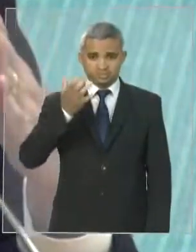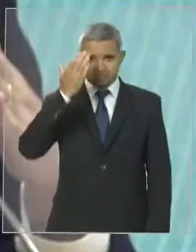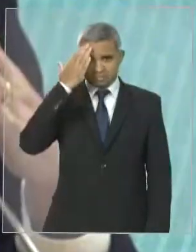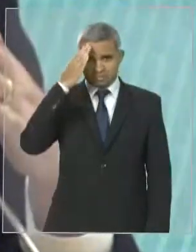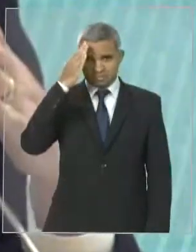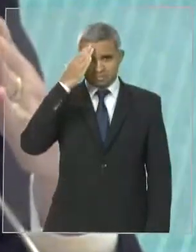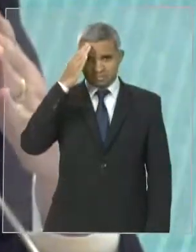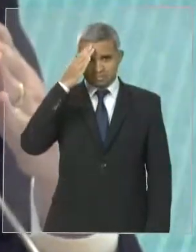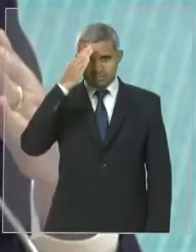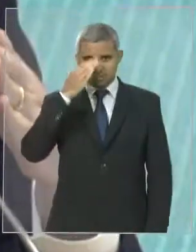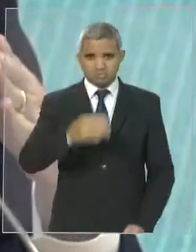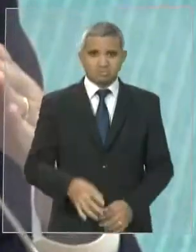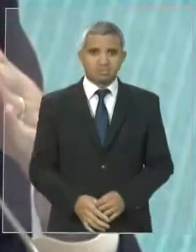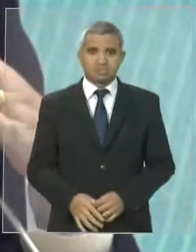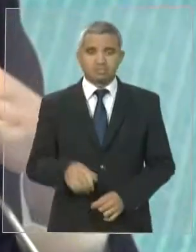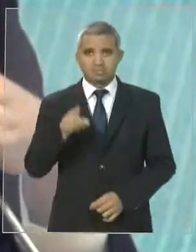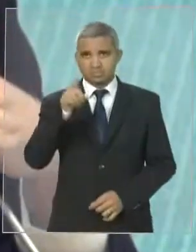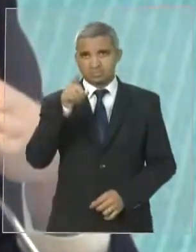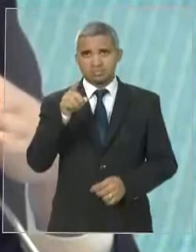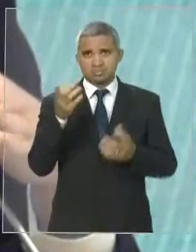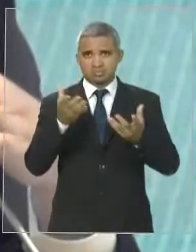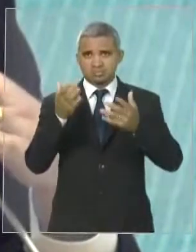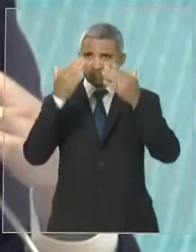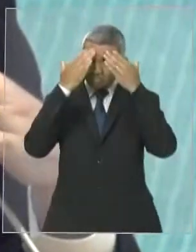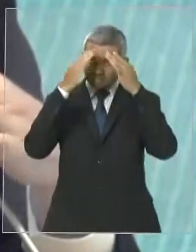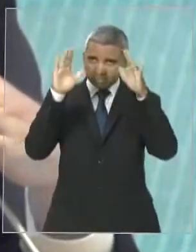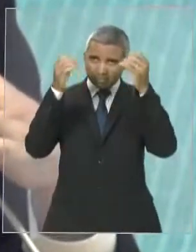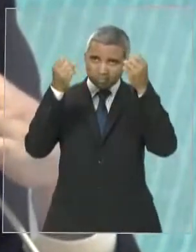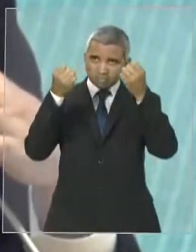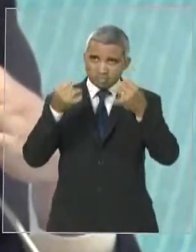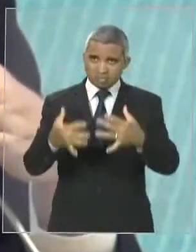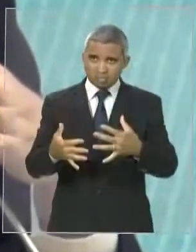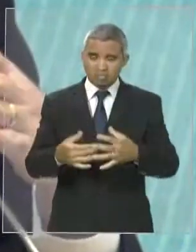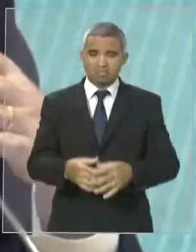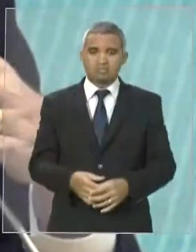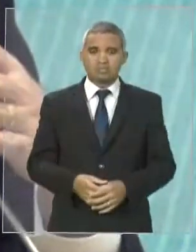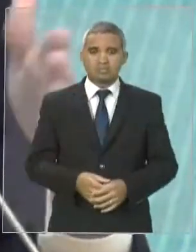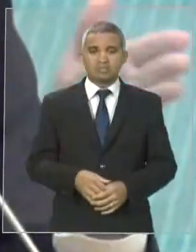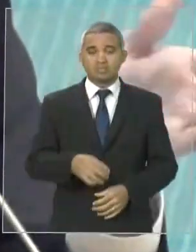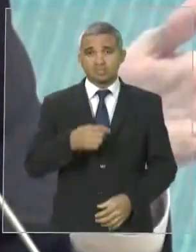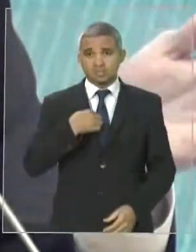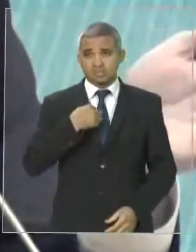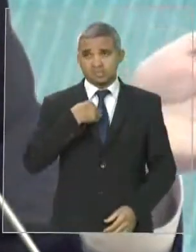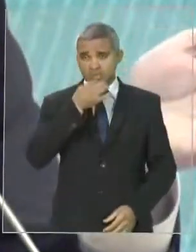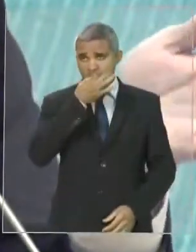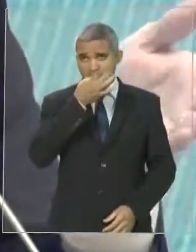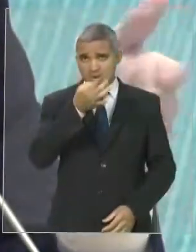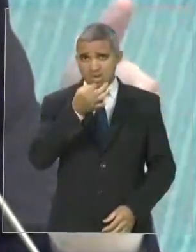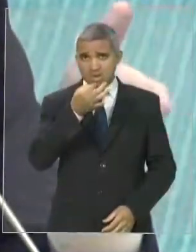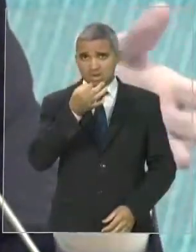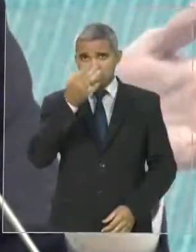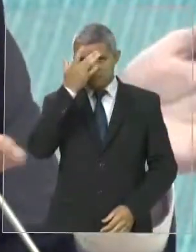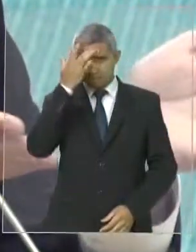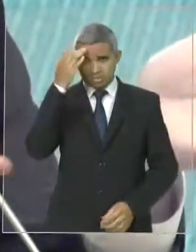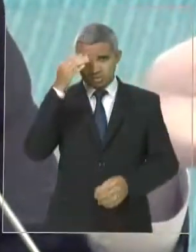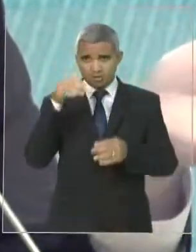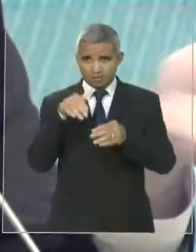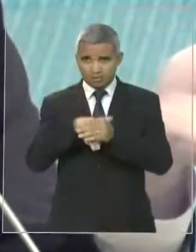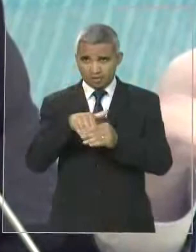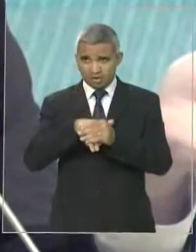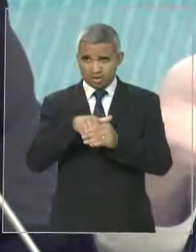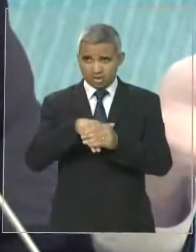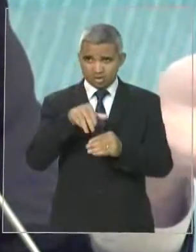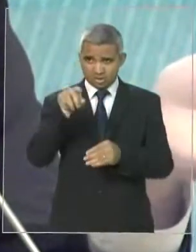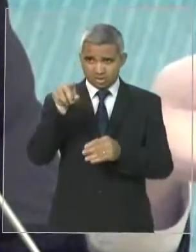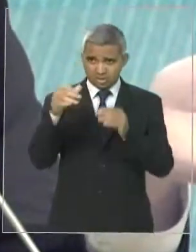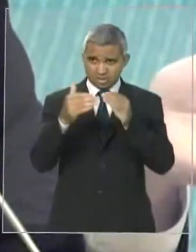me explicar, que eu acredito que não tenha ninguém que vai votar, né, a favor. É possível.